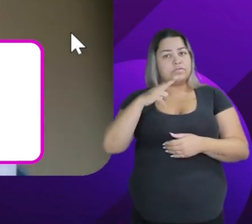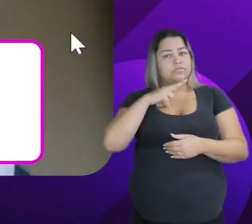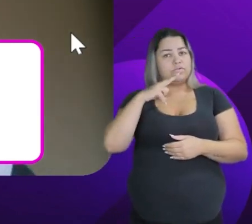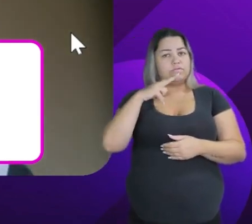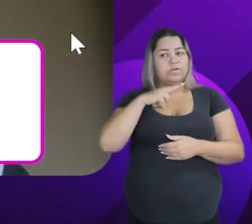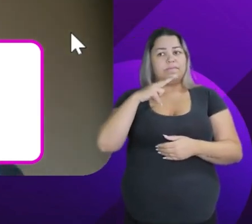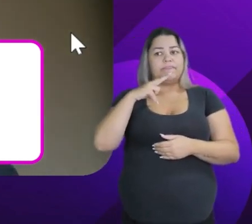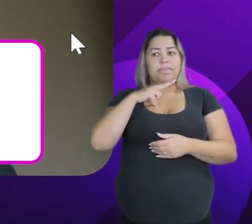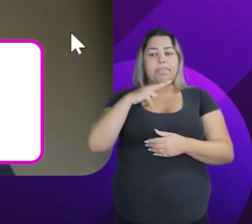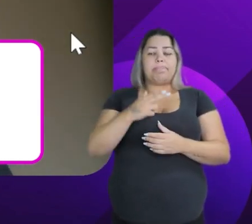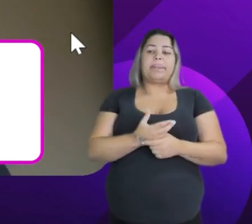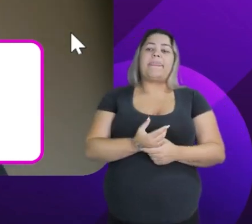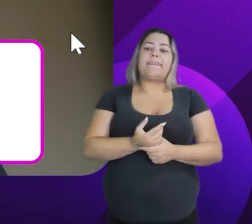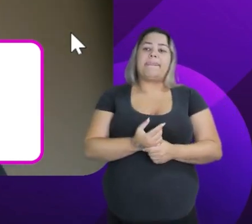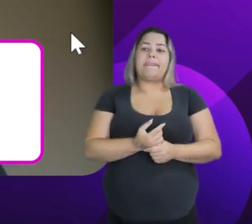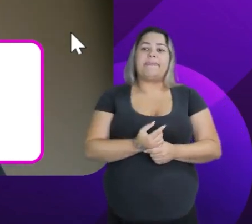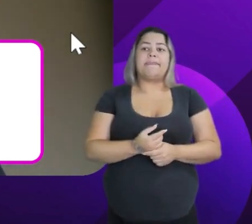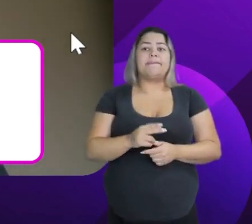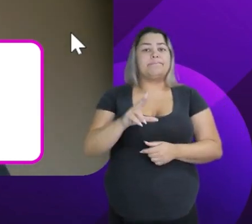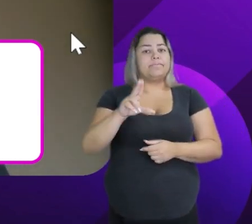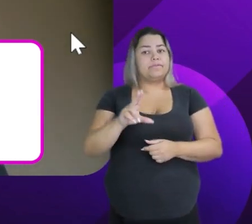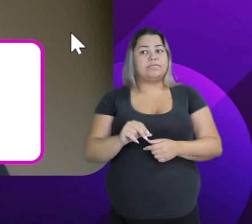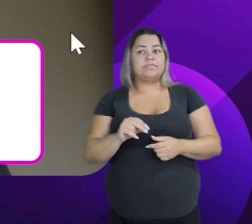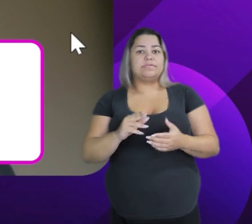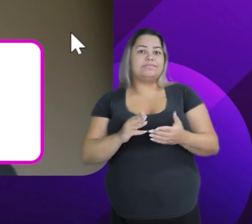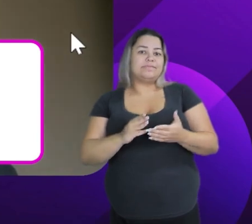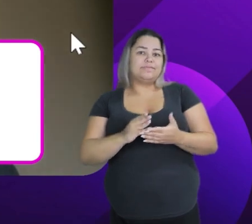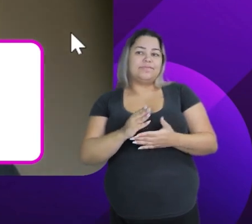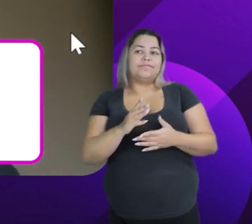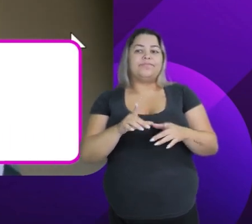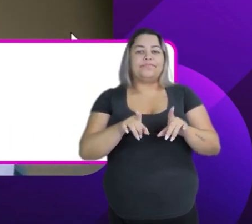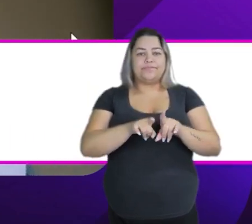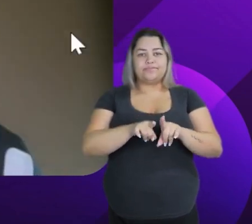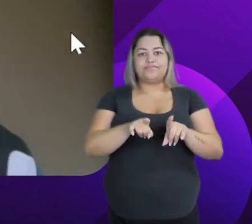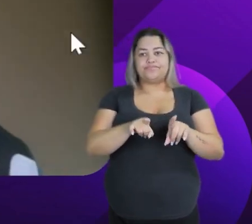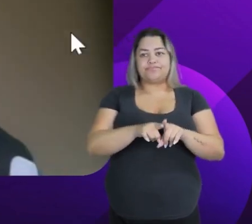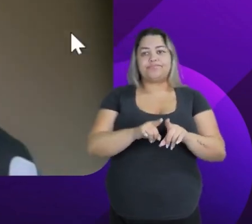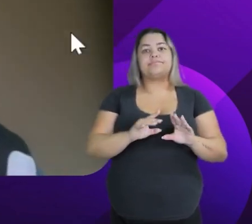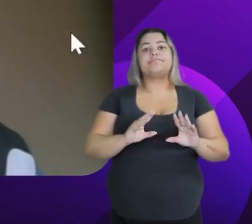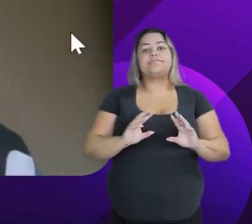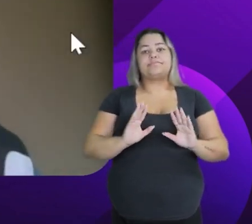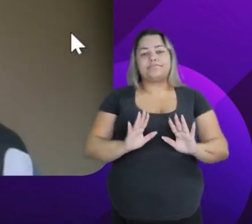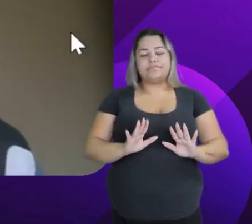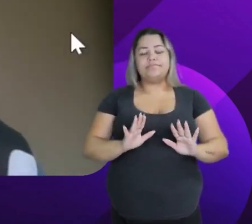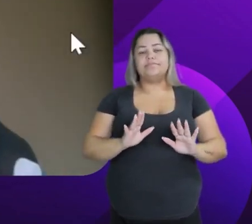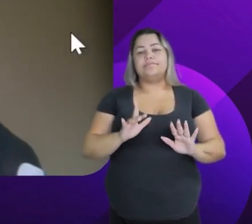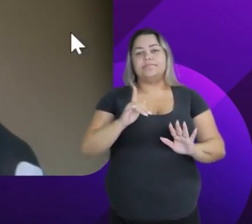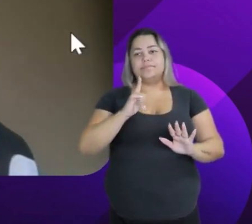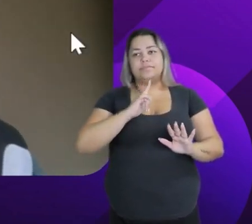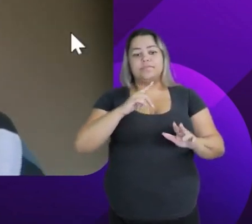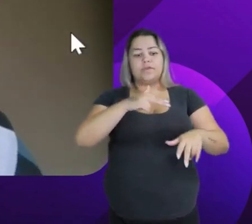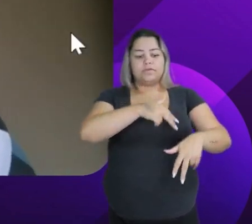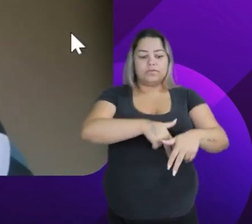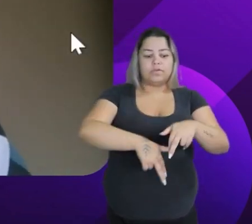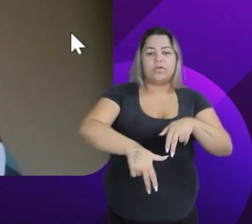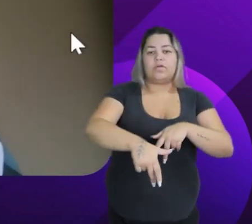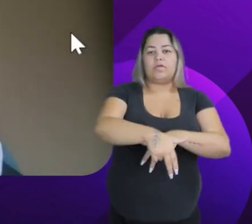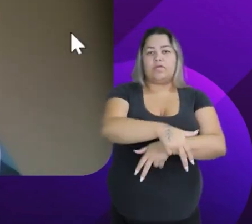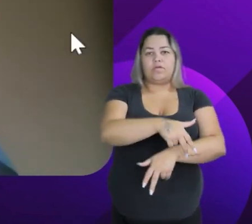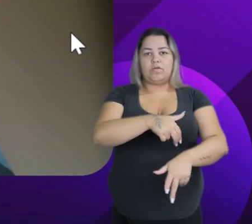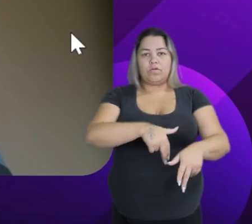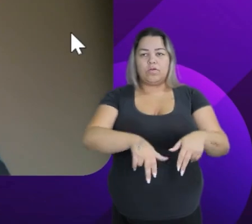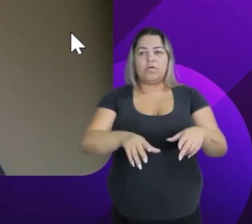individuais não autorizados, né, que são os modos ativos. Então, a maior parte das mulheres se deslocam a pé ou de